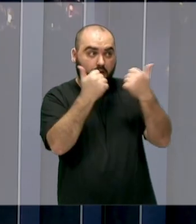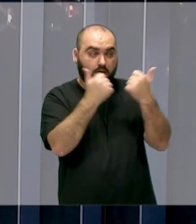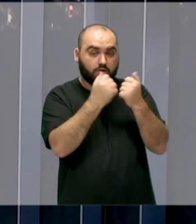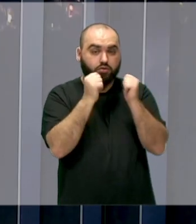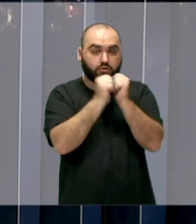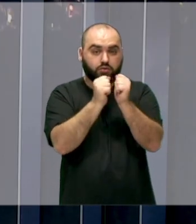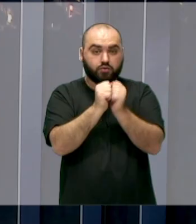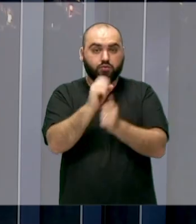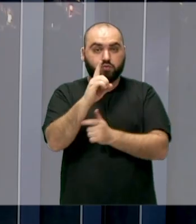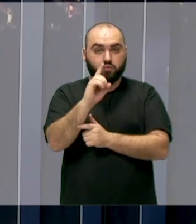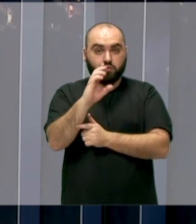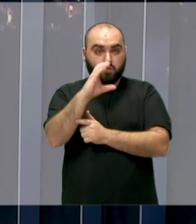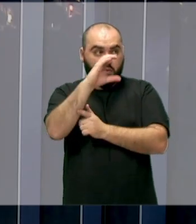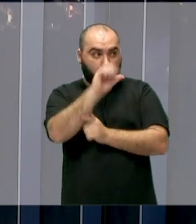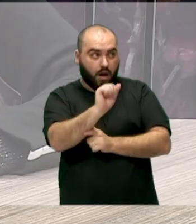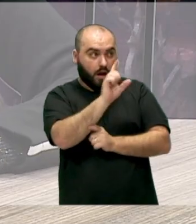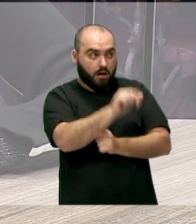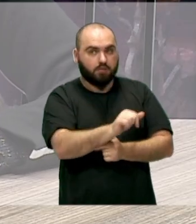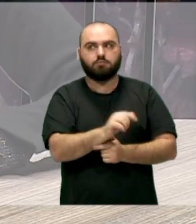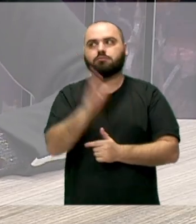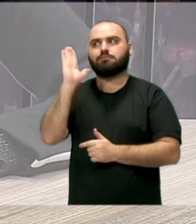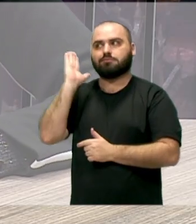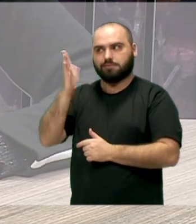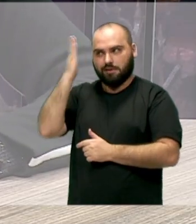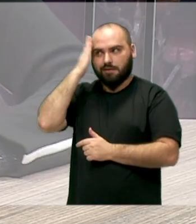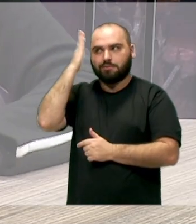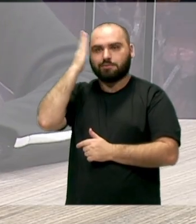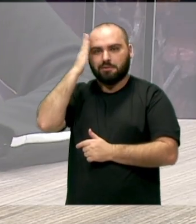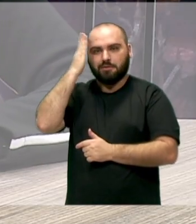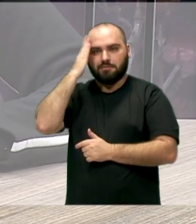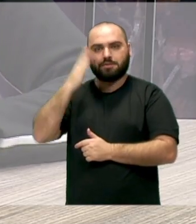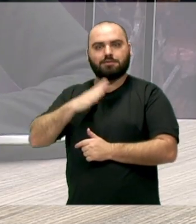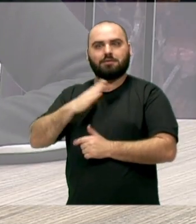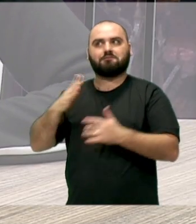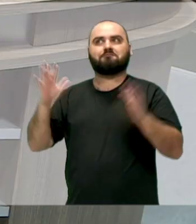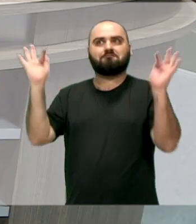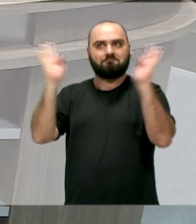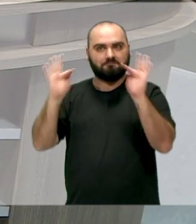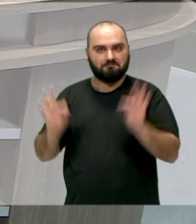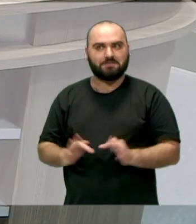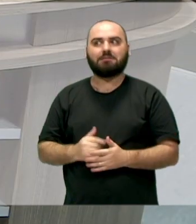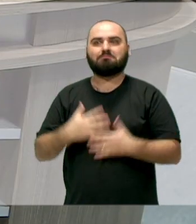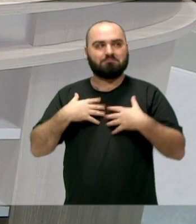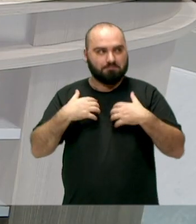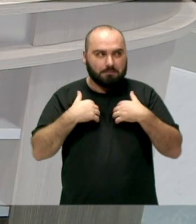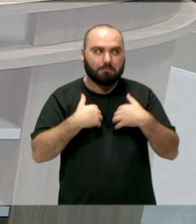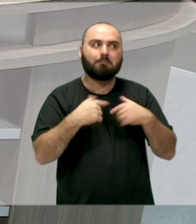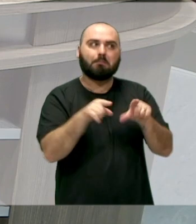Duca Lendecker. Pois é, eu já soube aqui que estavas muito feliz, né? Eu tô.